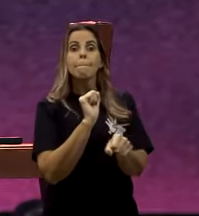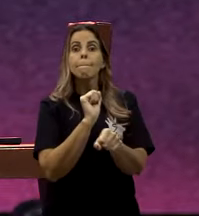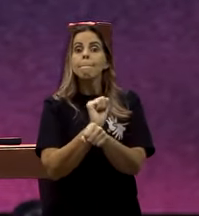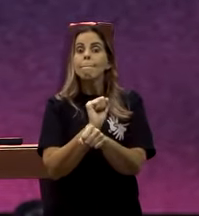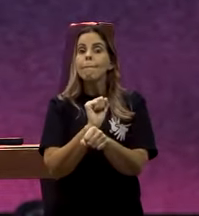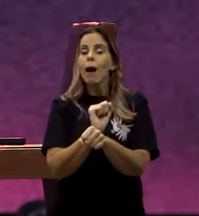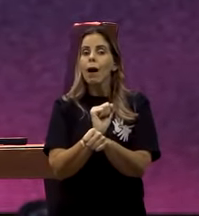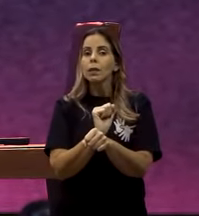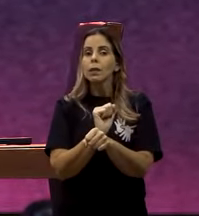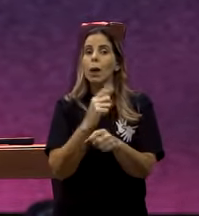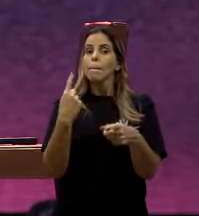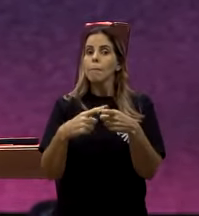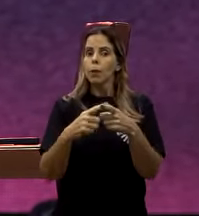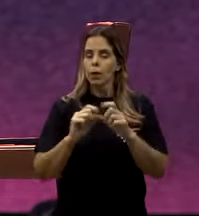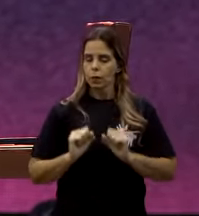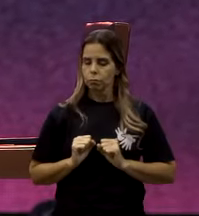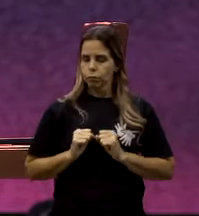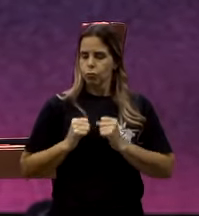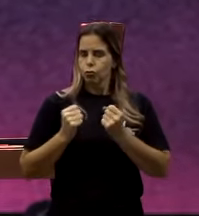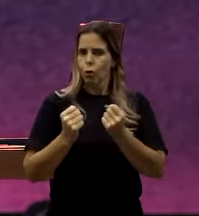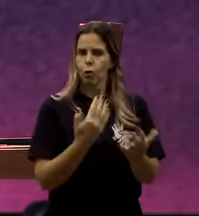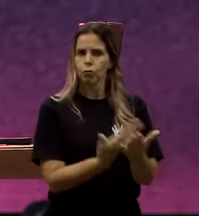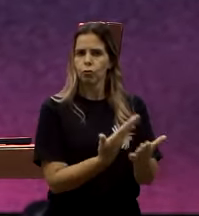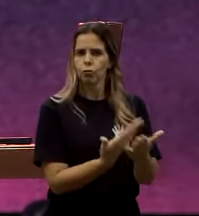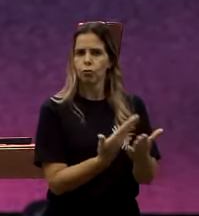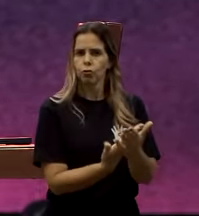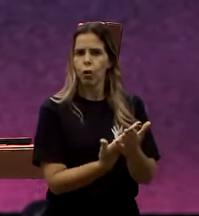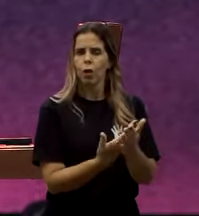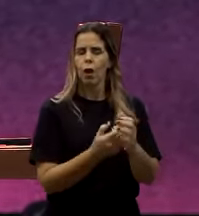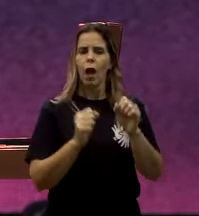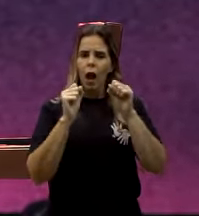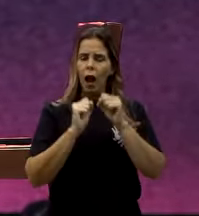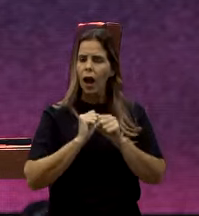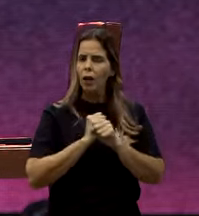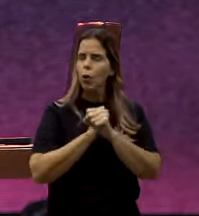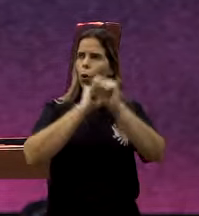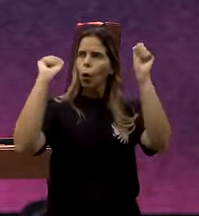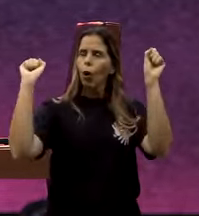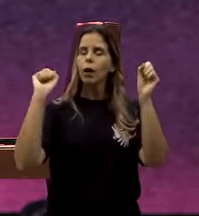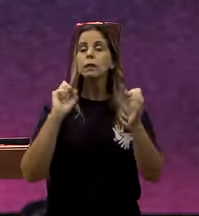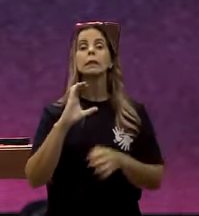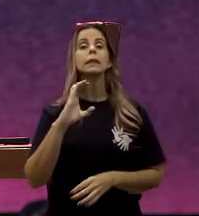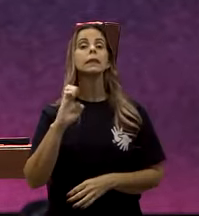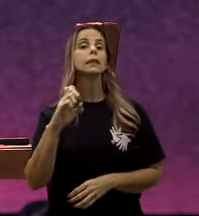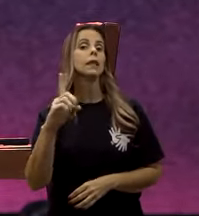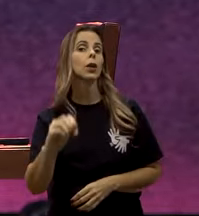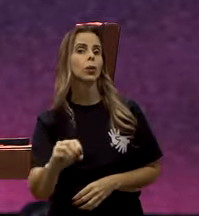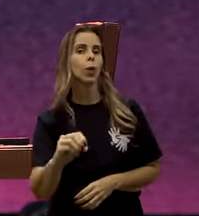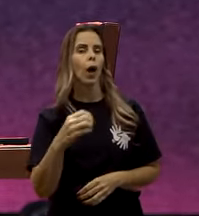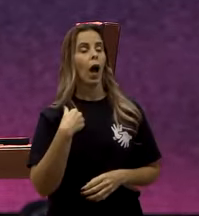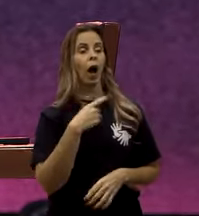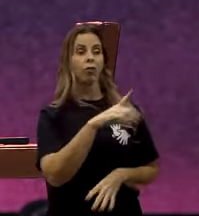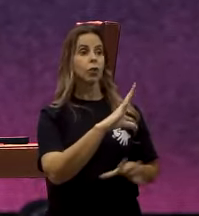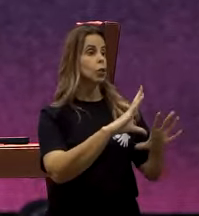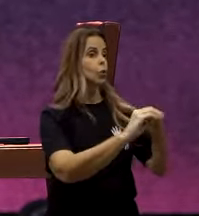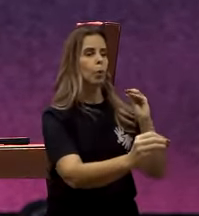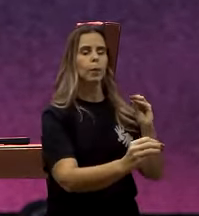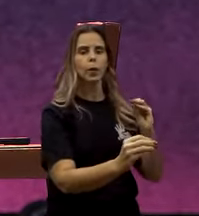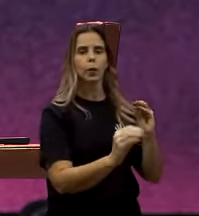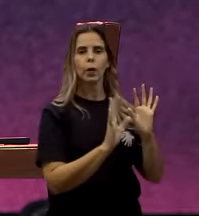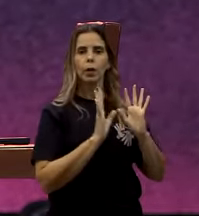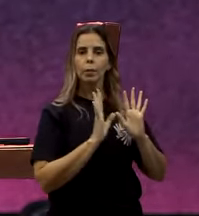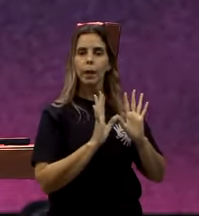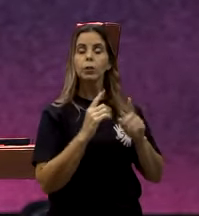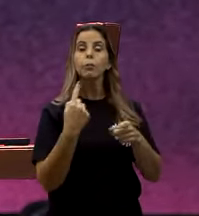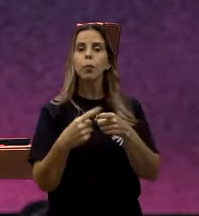é esforço dedicação é acordar mais cedo e vai para cima e vai e como é que você tá Você tá sumida tô sumida agora daqui a pouco você vai ouvir você falar de